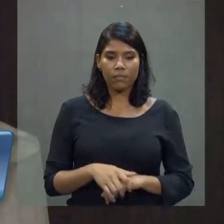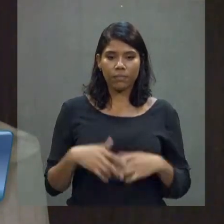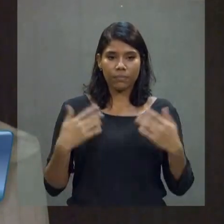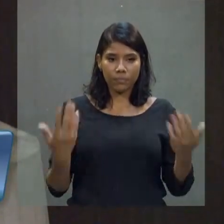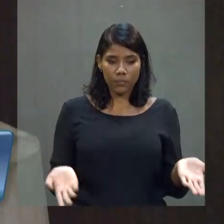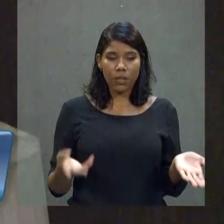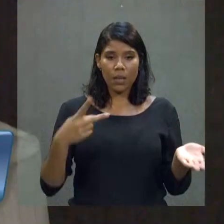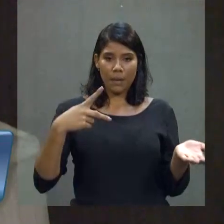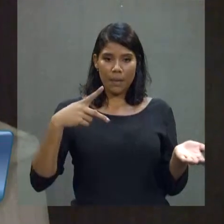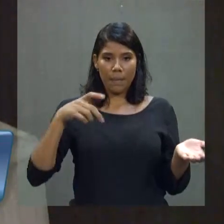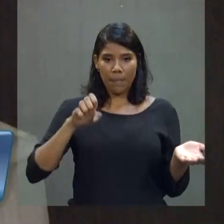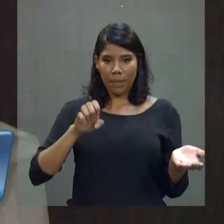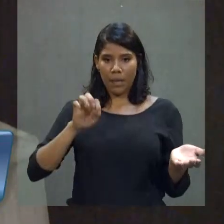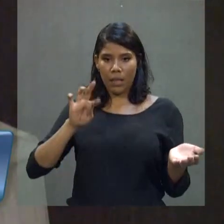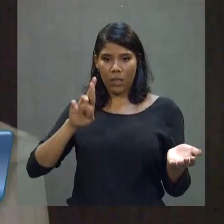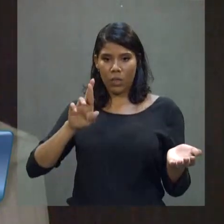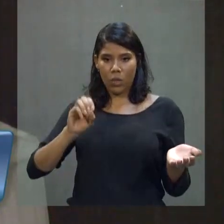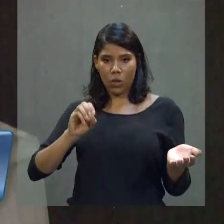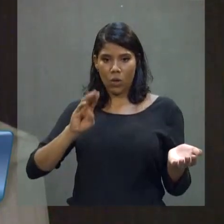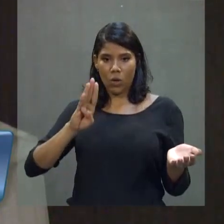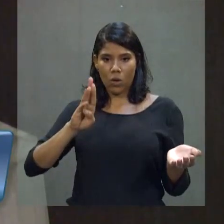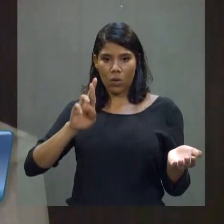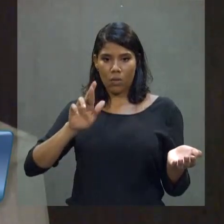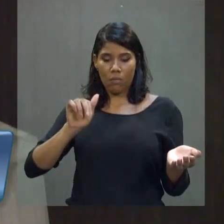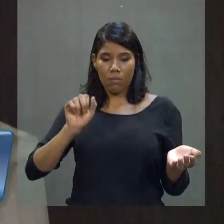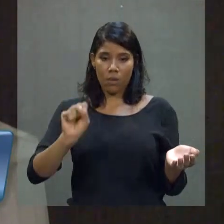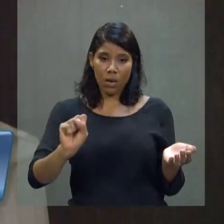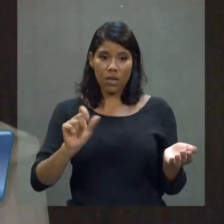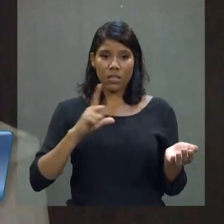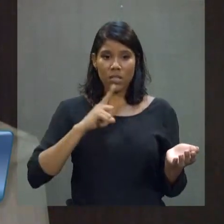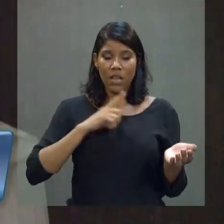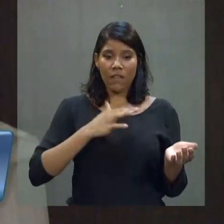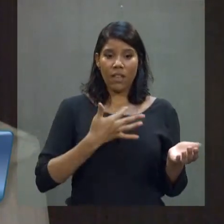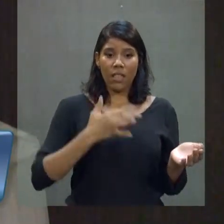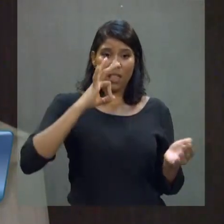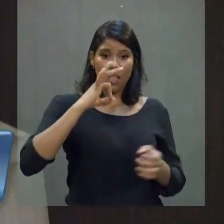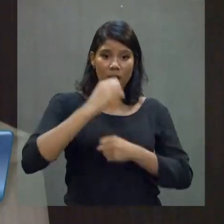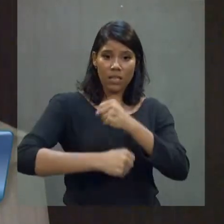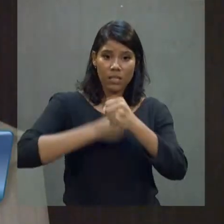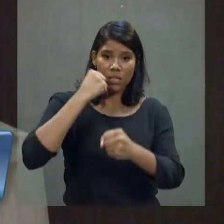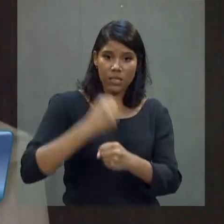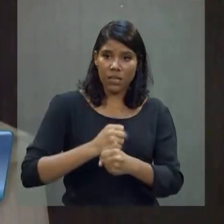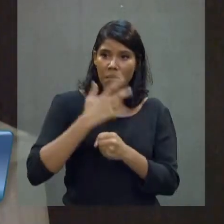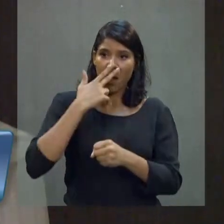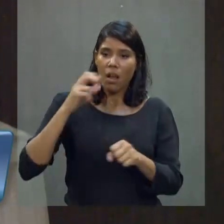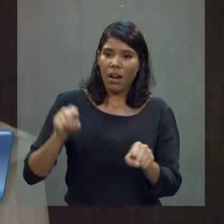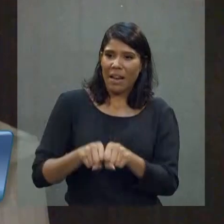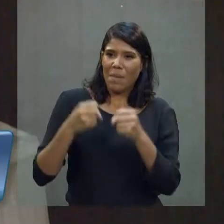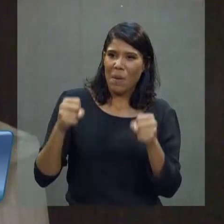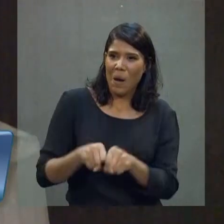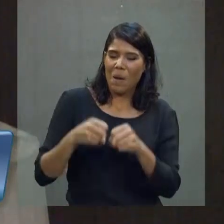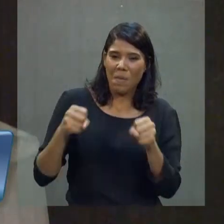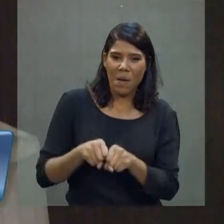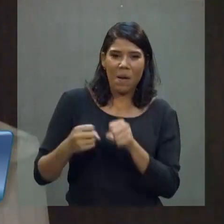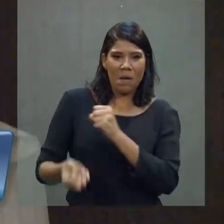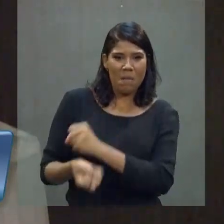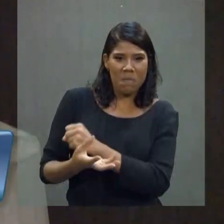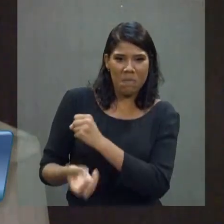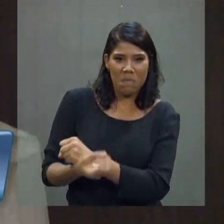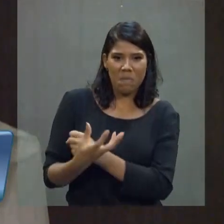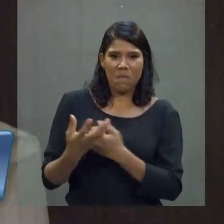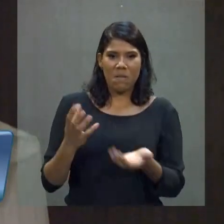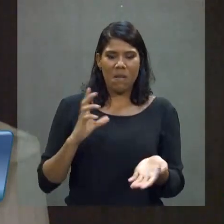a Petrobras passou por 10 anos de assalto aos seus cofres.